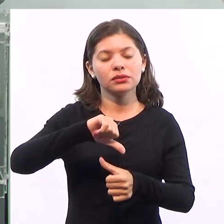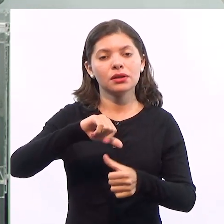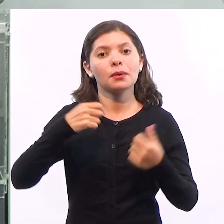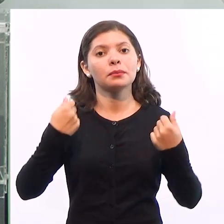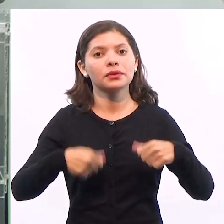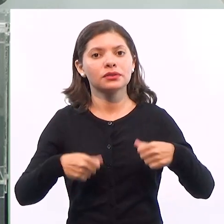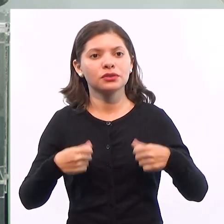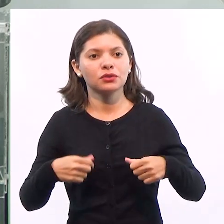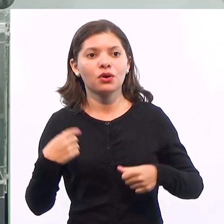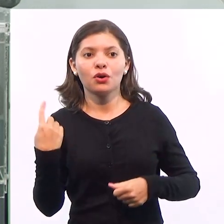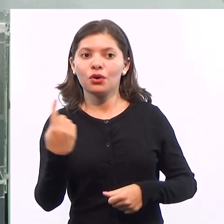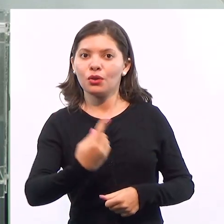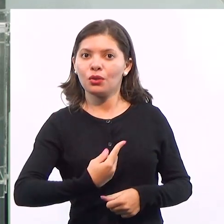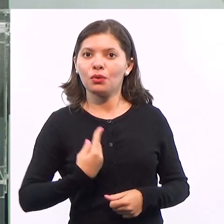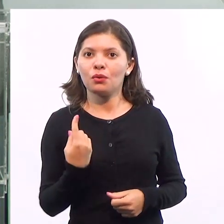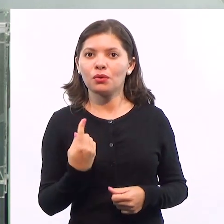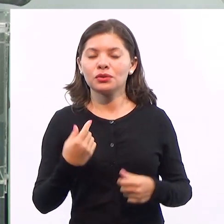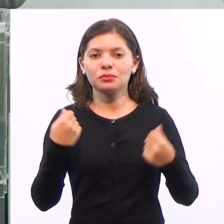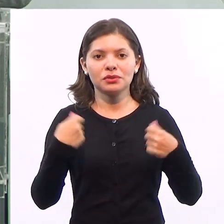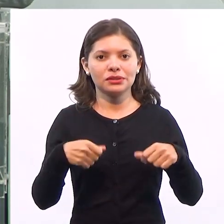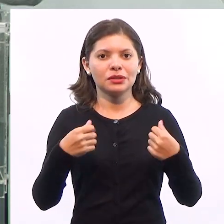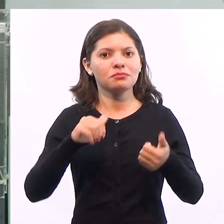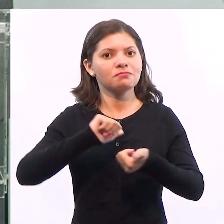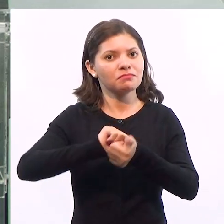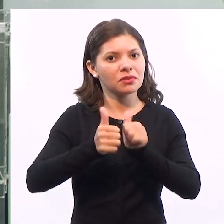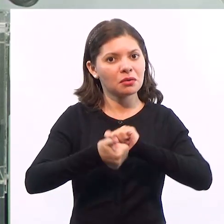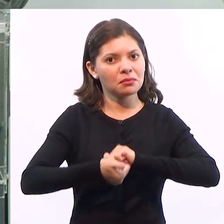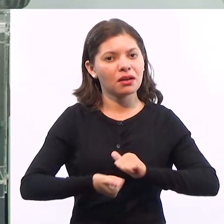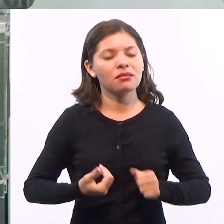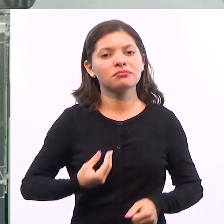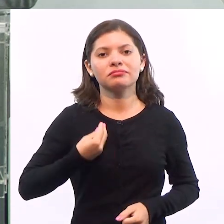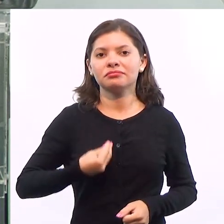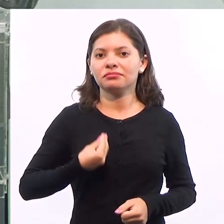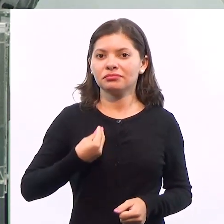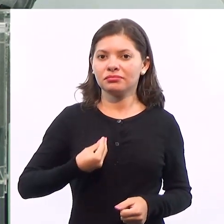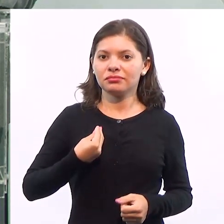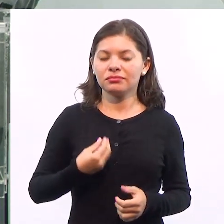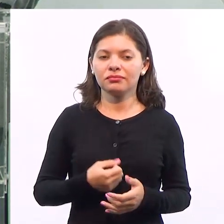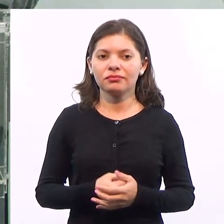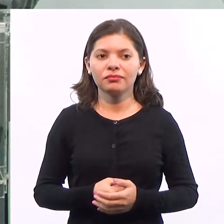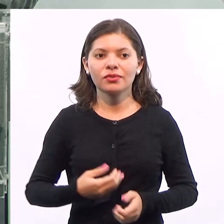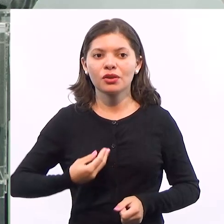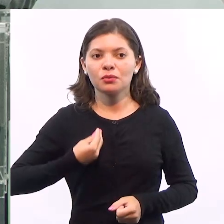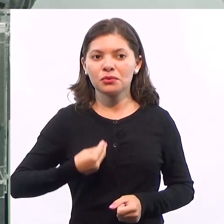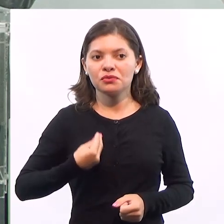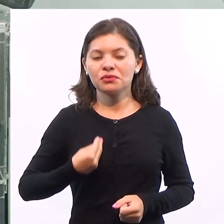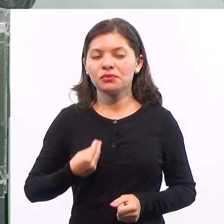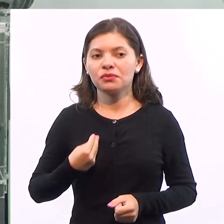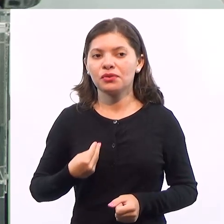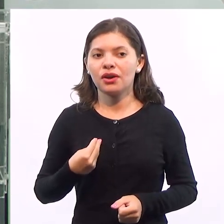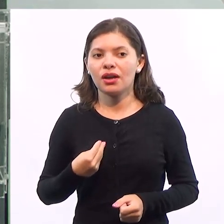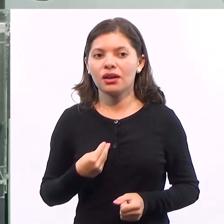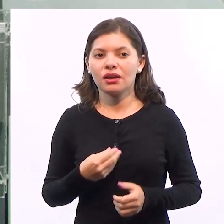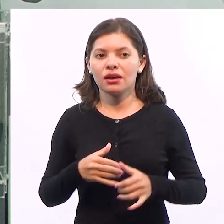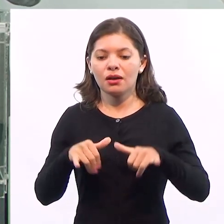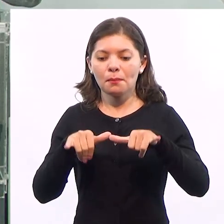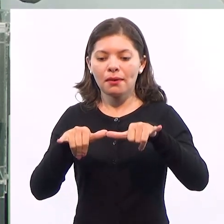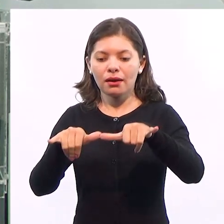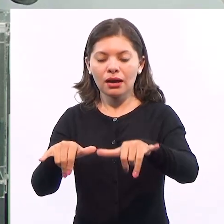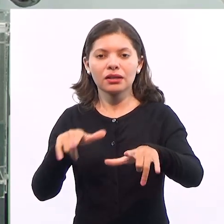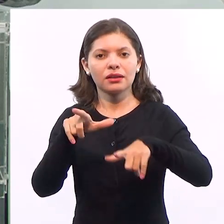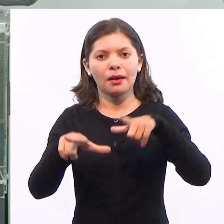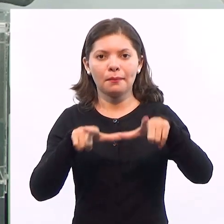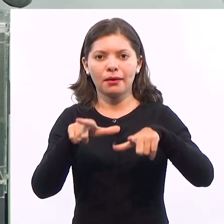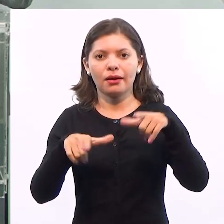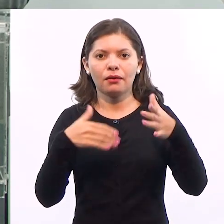feita, tá? Precisou ser feita, nós precisamos nos adaptar até para podermos sobreviver, tá? Sobreviver e se manter no